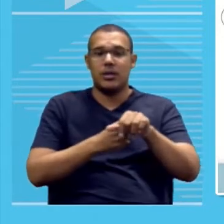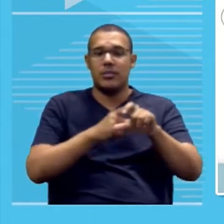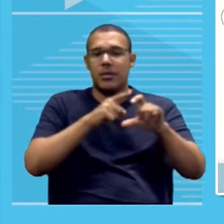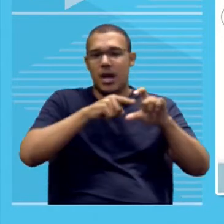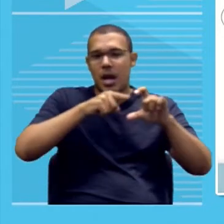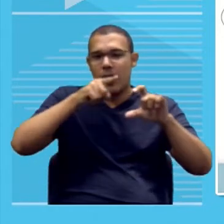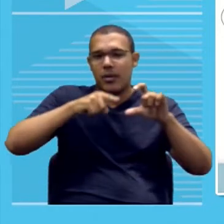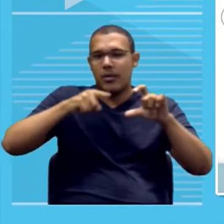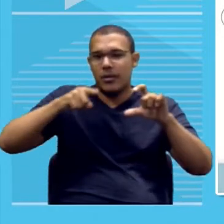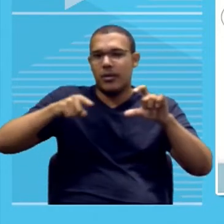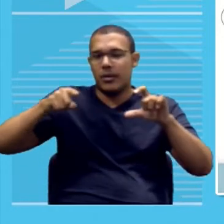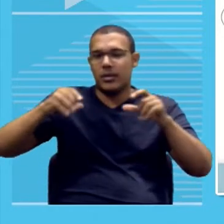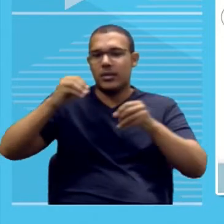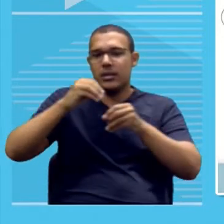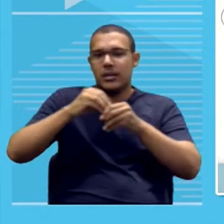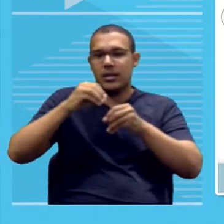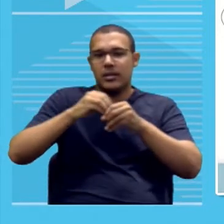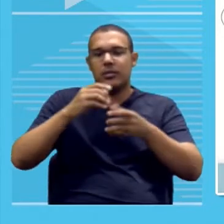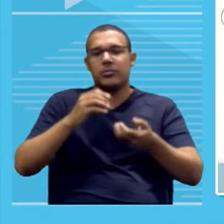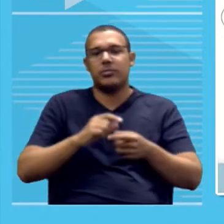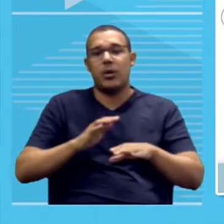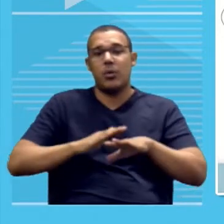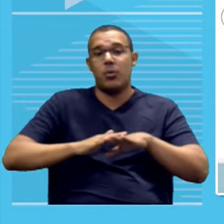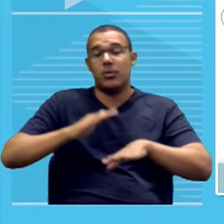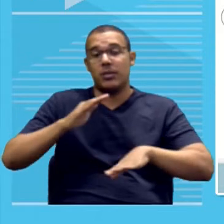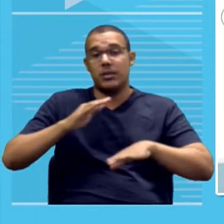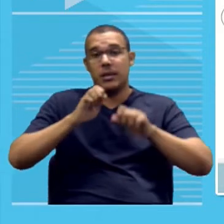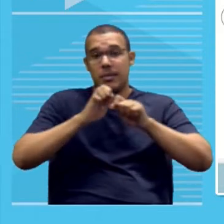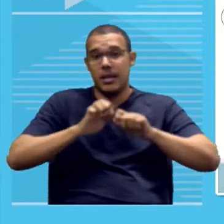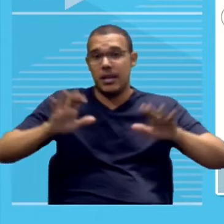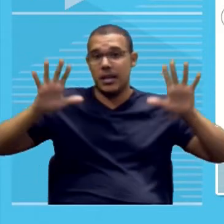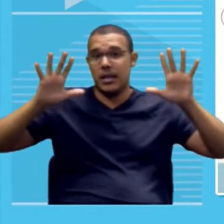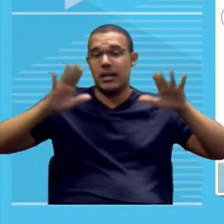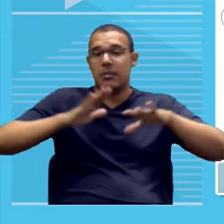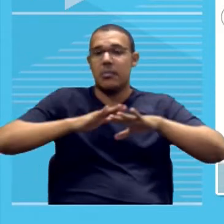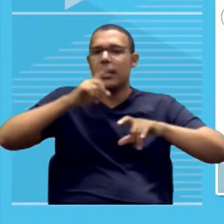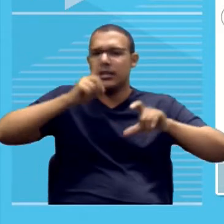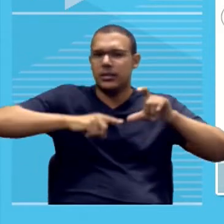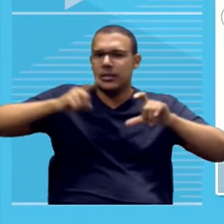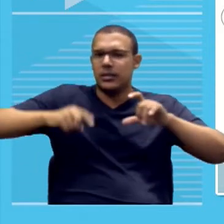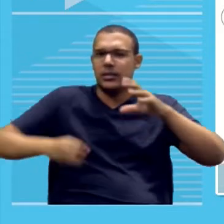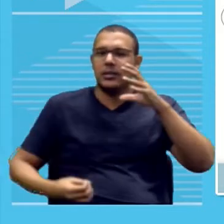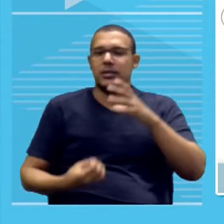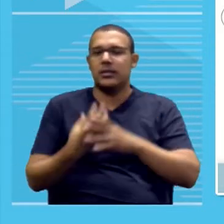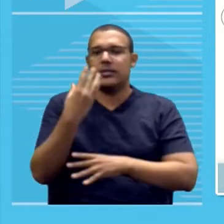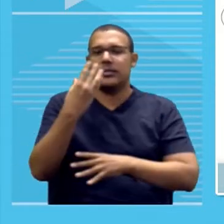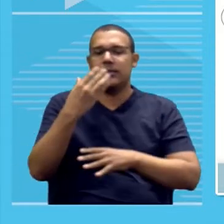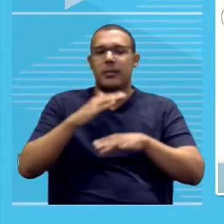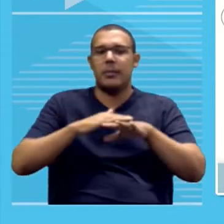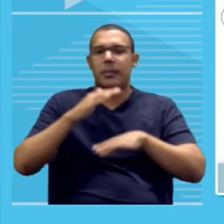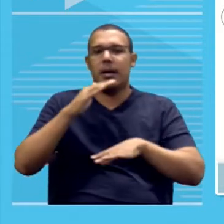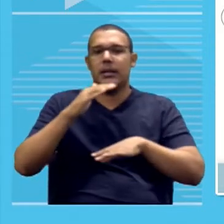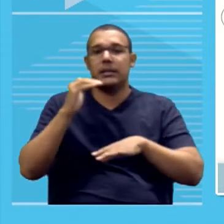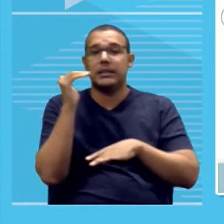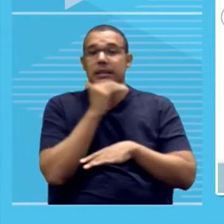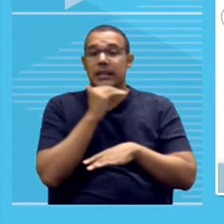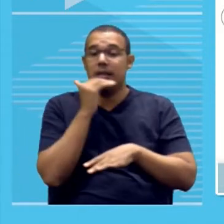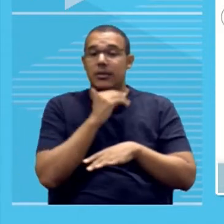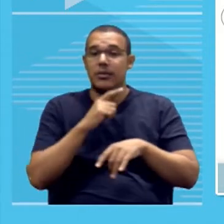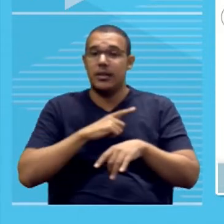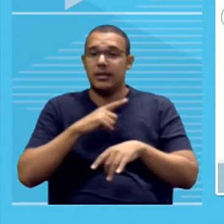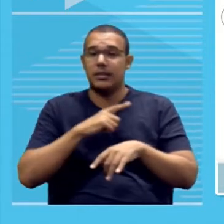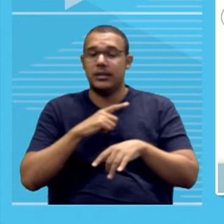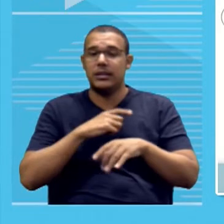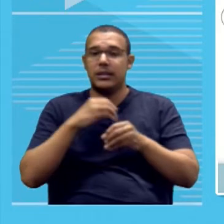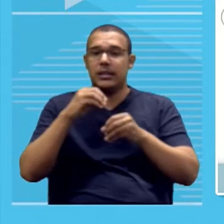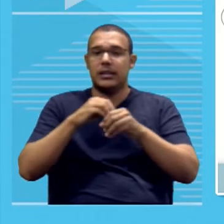condutor. Então, quanto mais tempo ele ficar ligado, mais corrente elétrica eu vou gerar, mais quantidade de calor eu vou gerar naquele sistema, tá